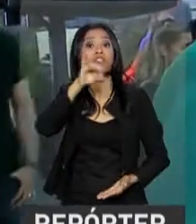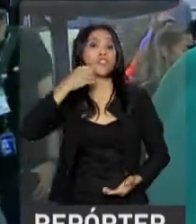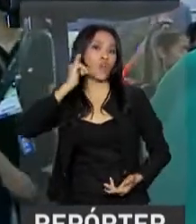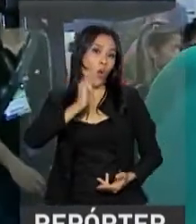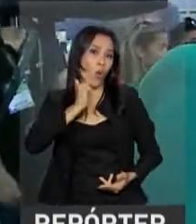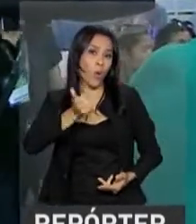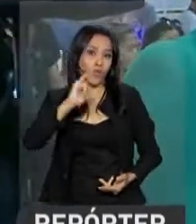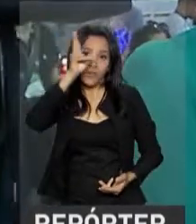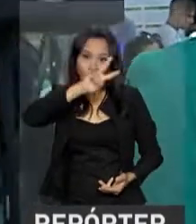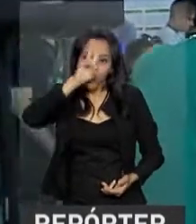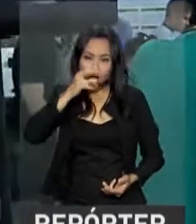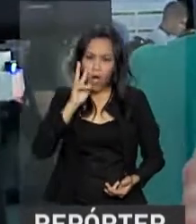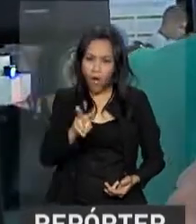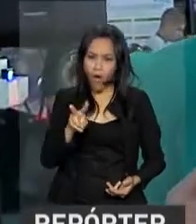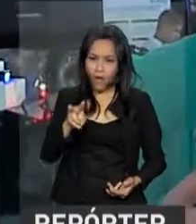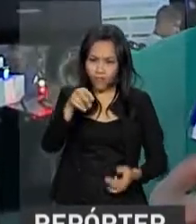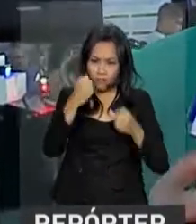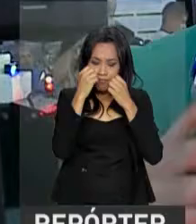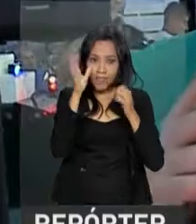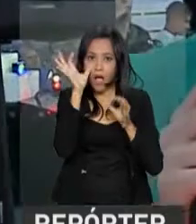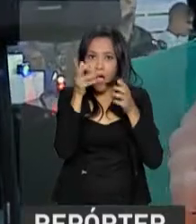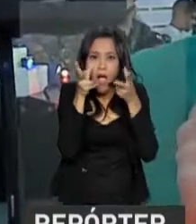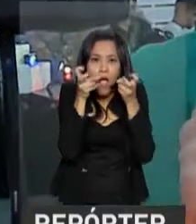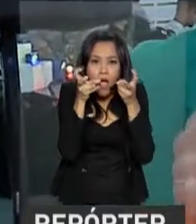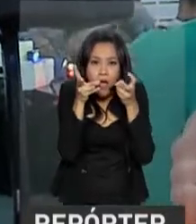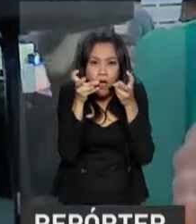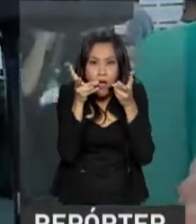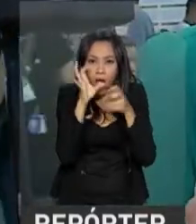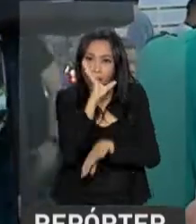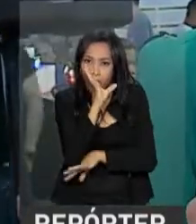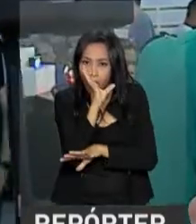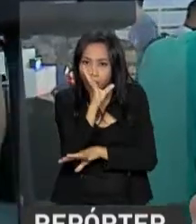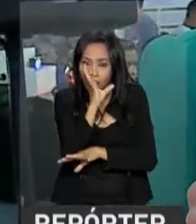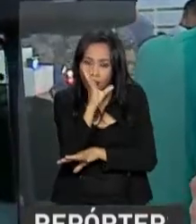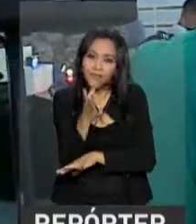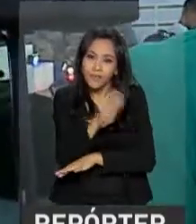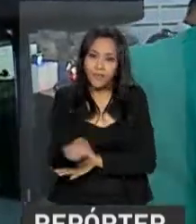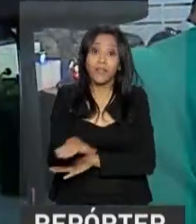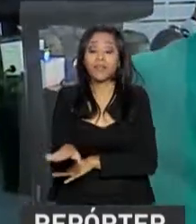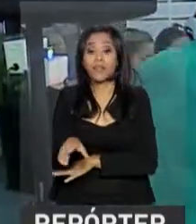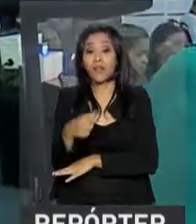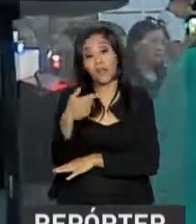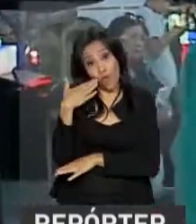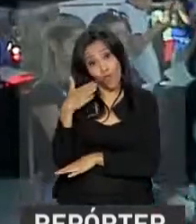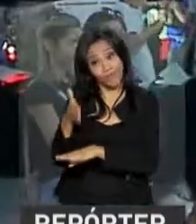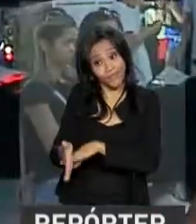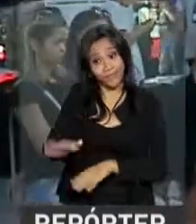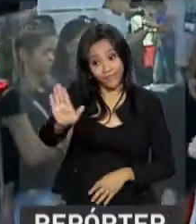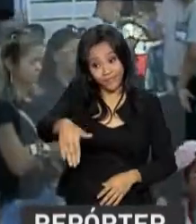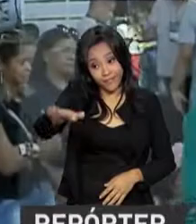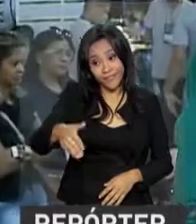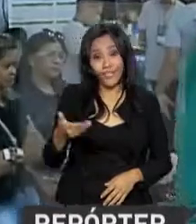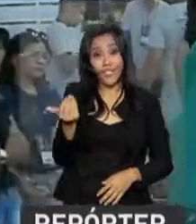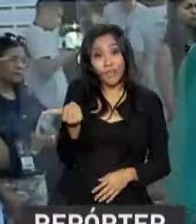histórias. Dá só uma olhada, as crianças estão atentas, ligadinhas no assunto. Eu vou aproveitar a oportunidade, vou interromper essa contação de história.